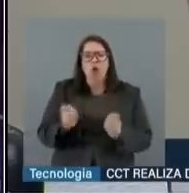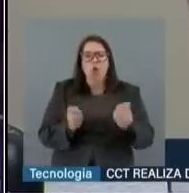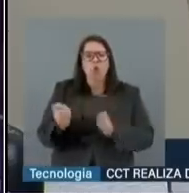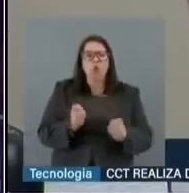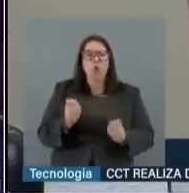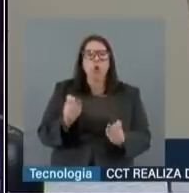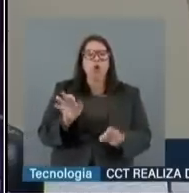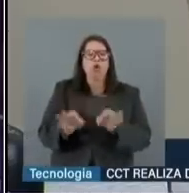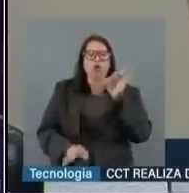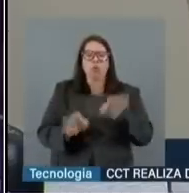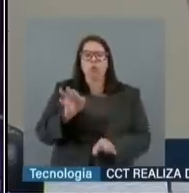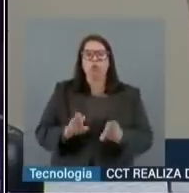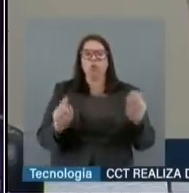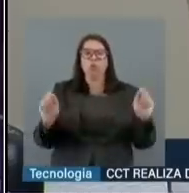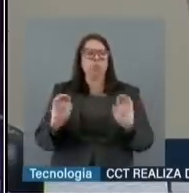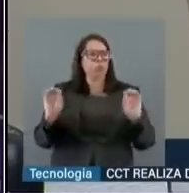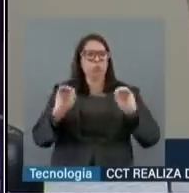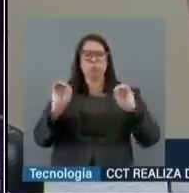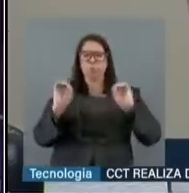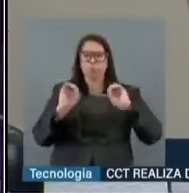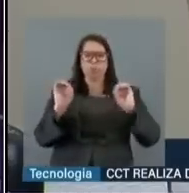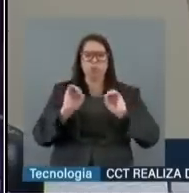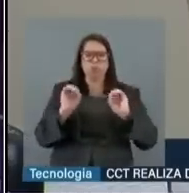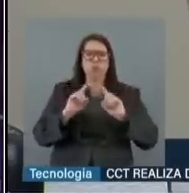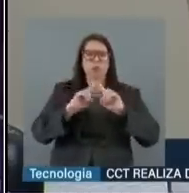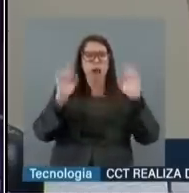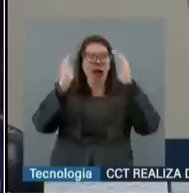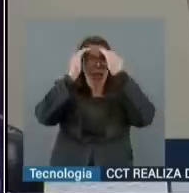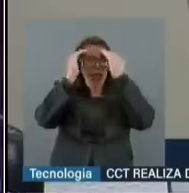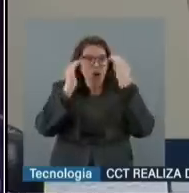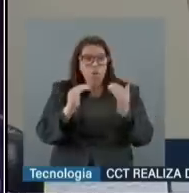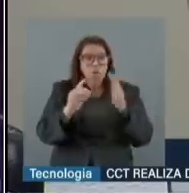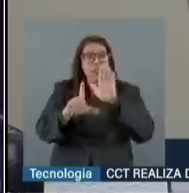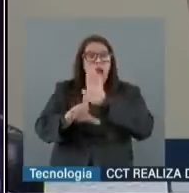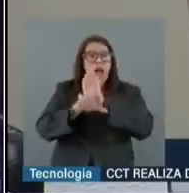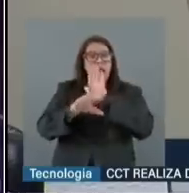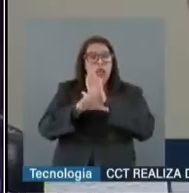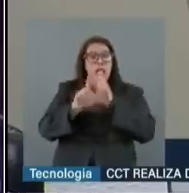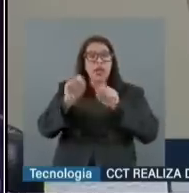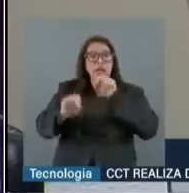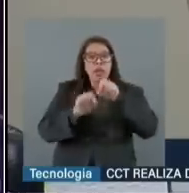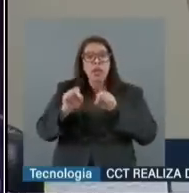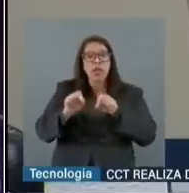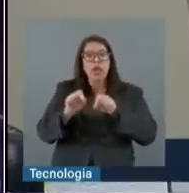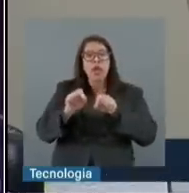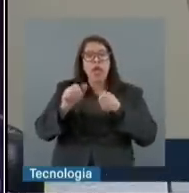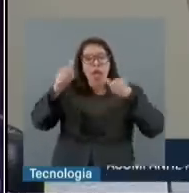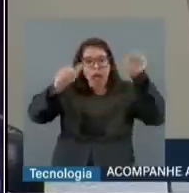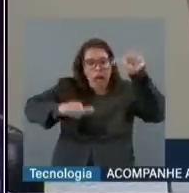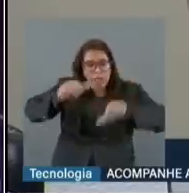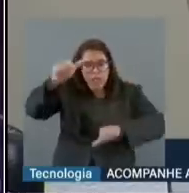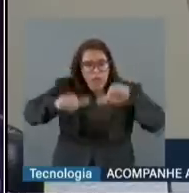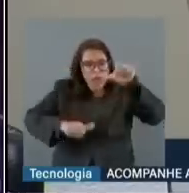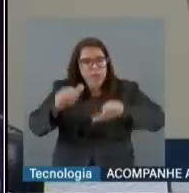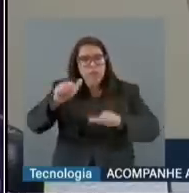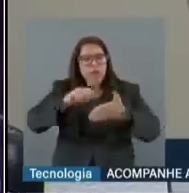jurídico mas sim aquele que a lei prevê que é exatamente colocar analisar